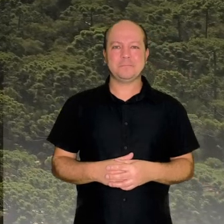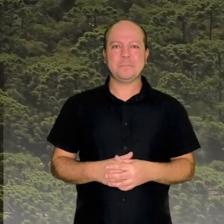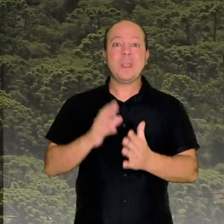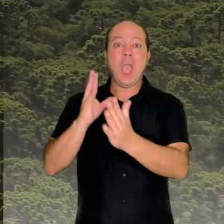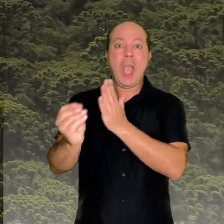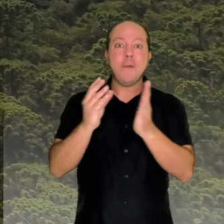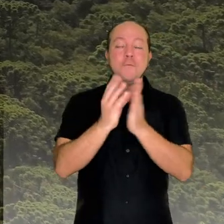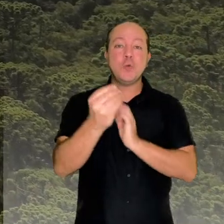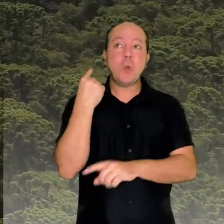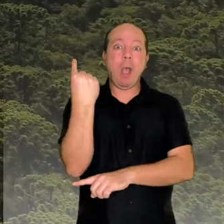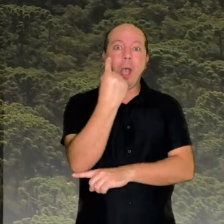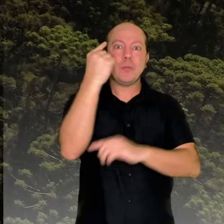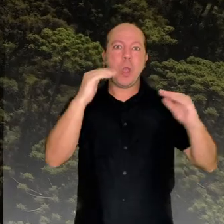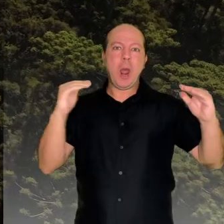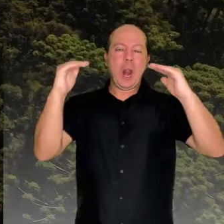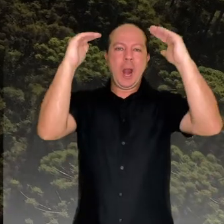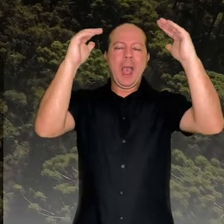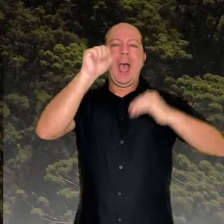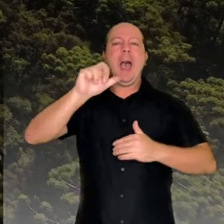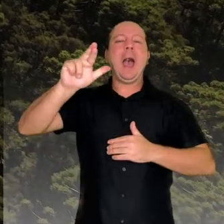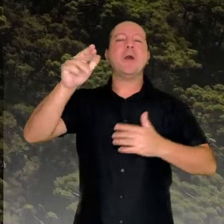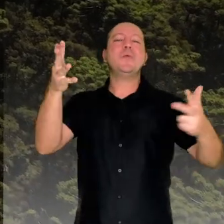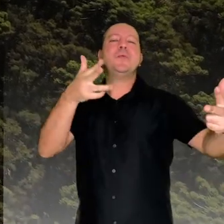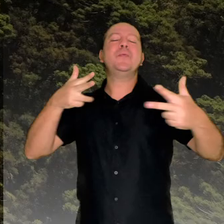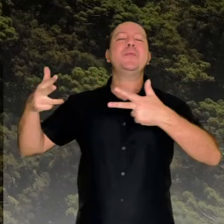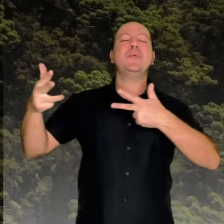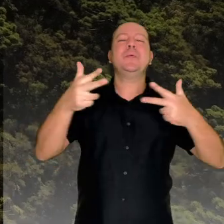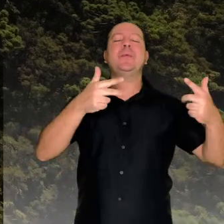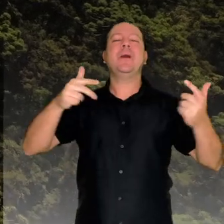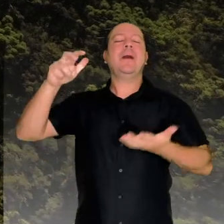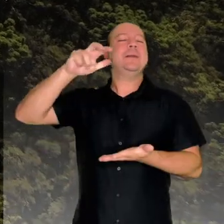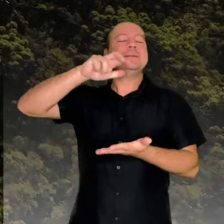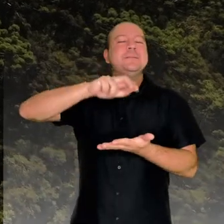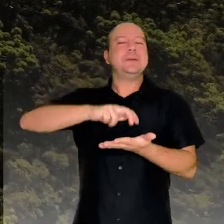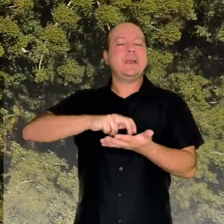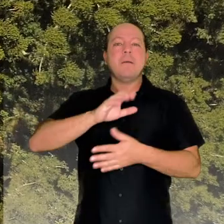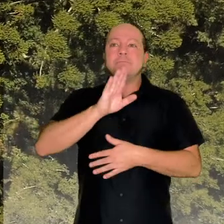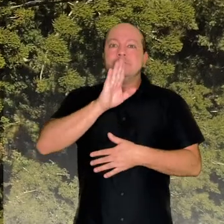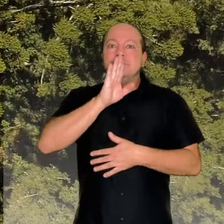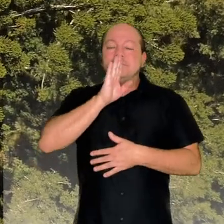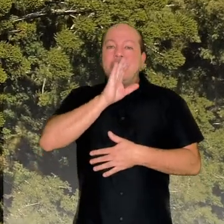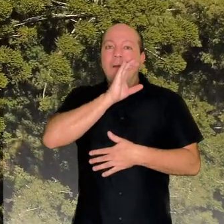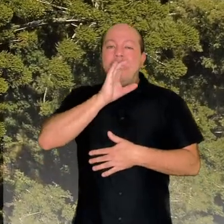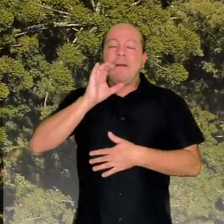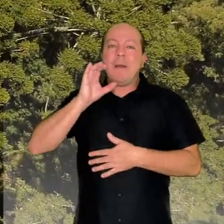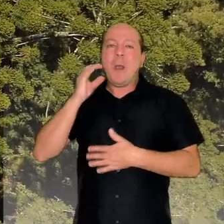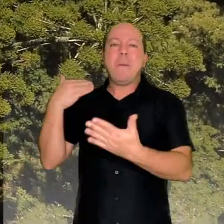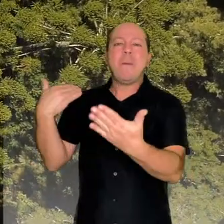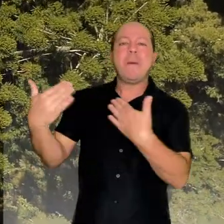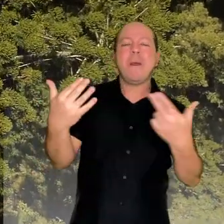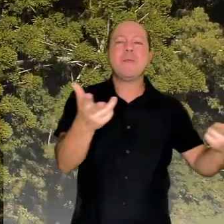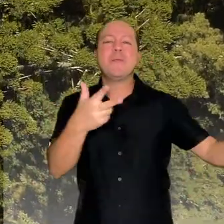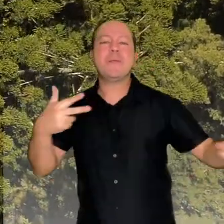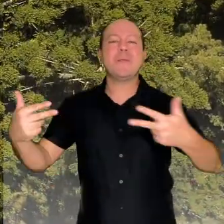Um refúgio nas alturas, onde o ar é fresco como o orvalho das manhãs e o silêncio conversa com